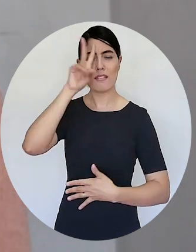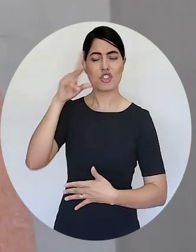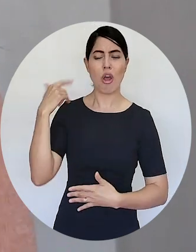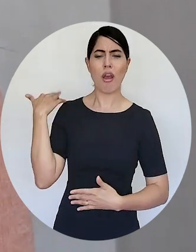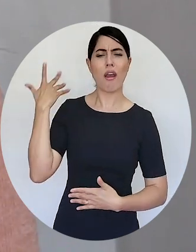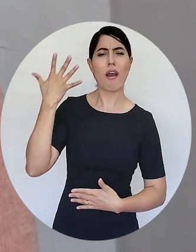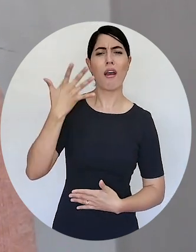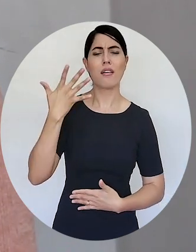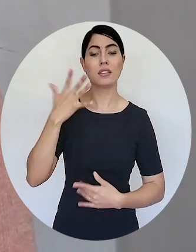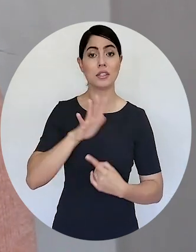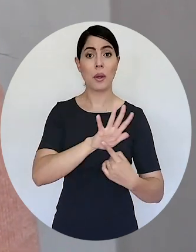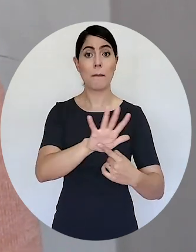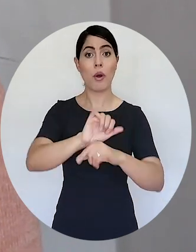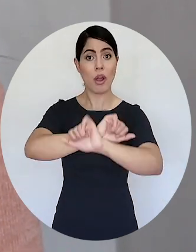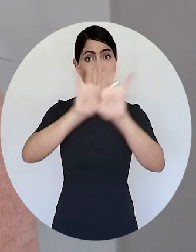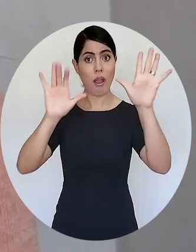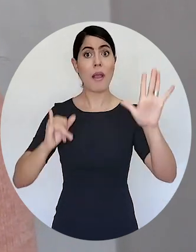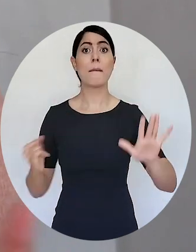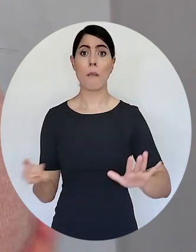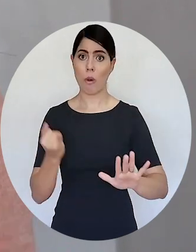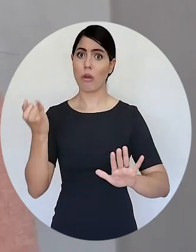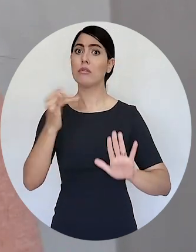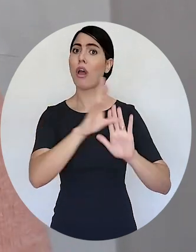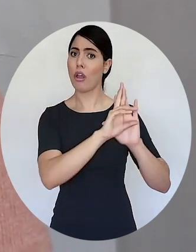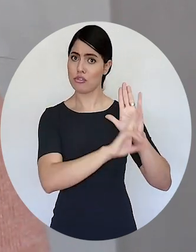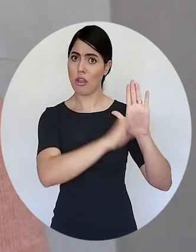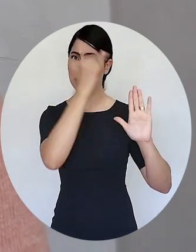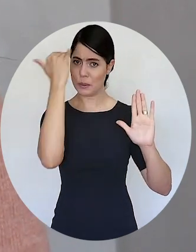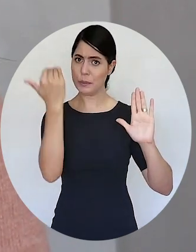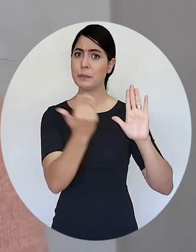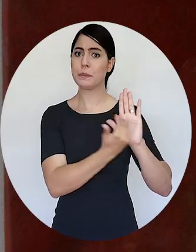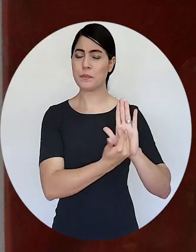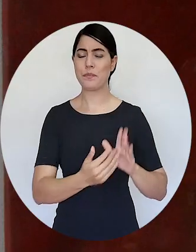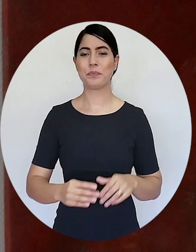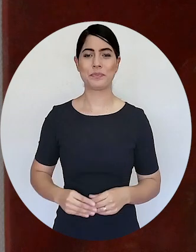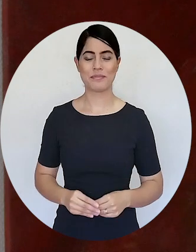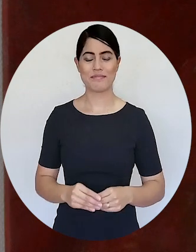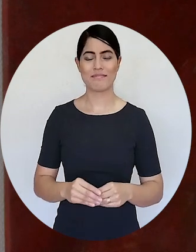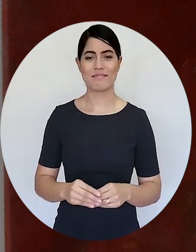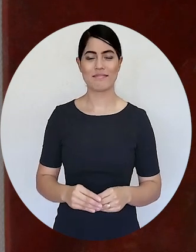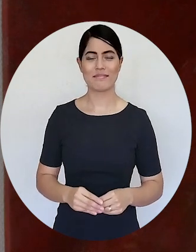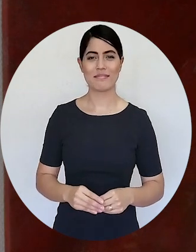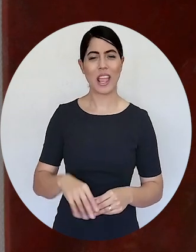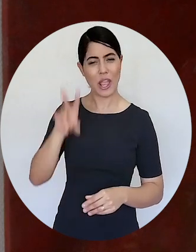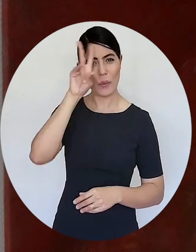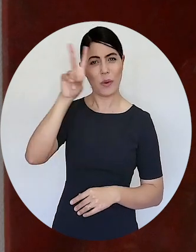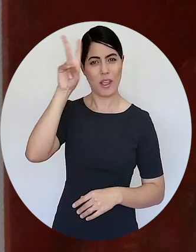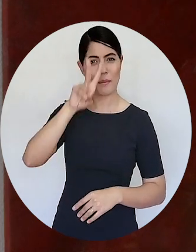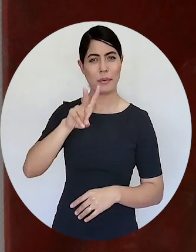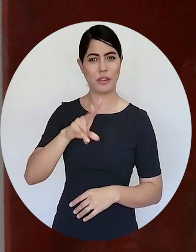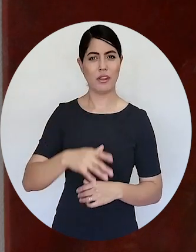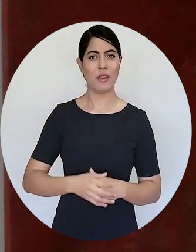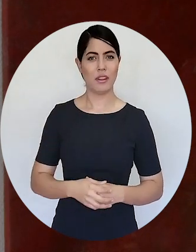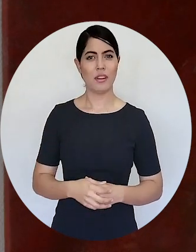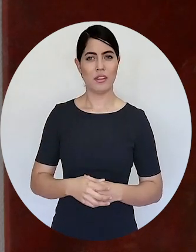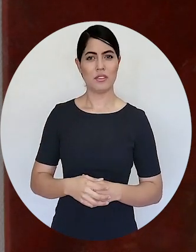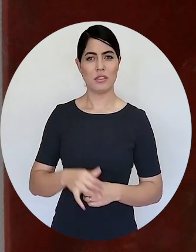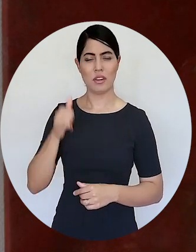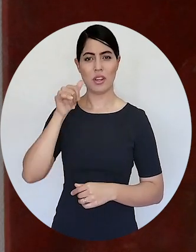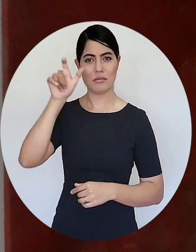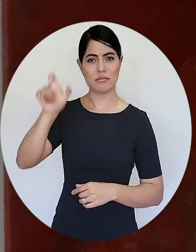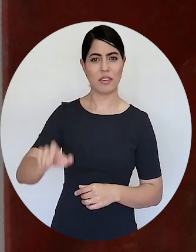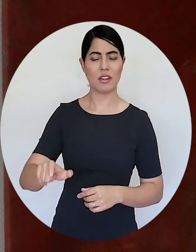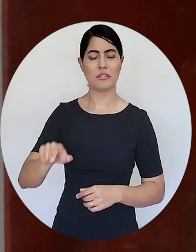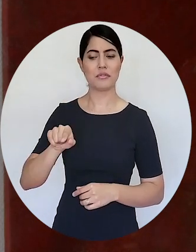que deixa clara a importância dessa norma para o cidadão. Uma vez eu ouvi de uma advogada, e eu nunca vou